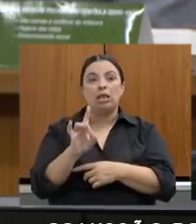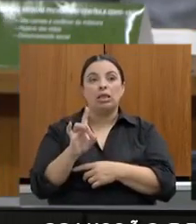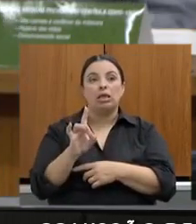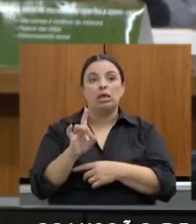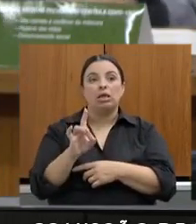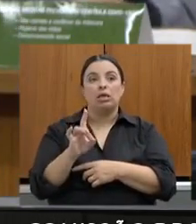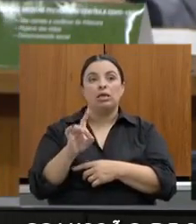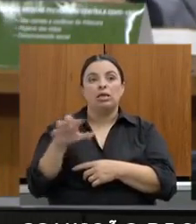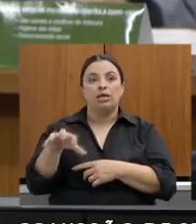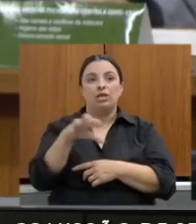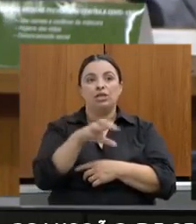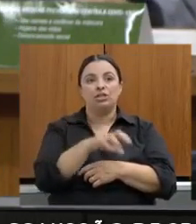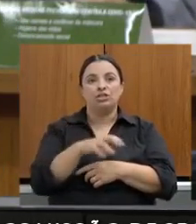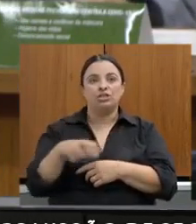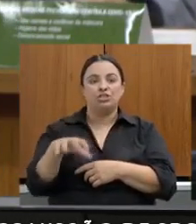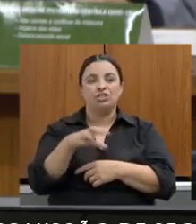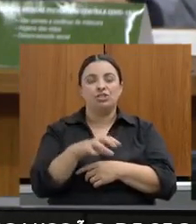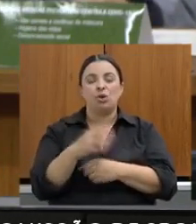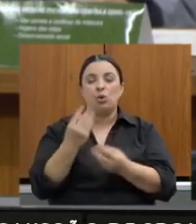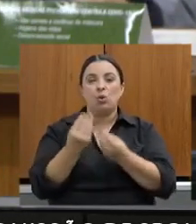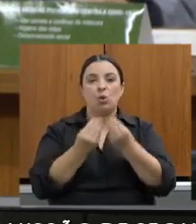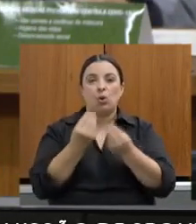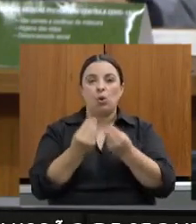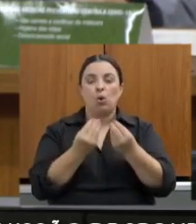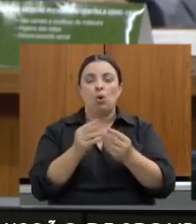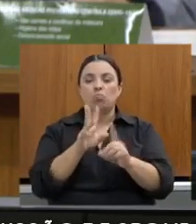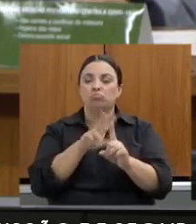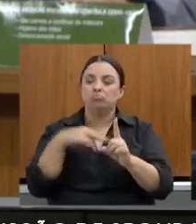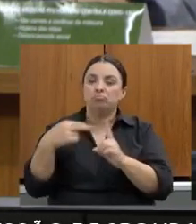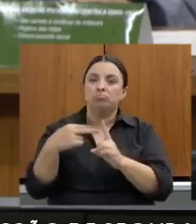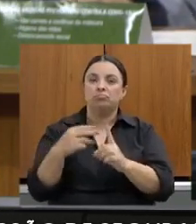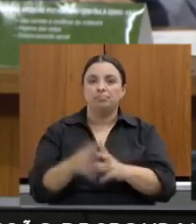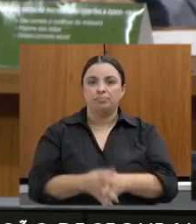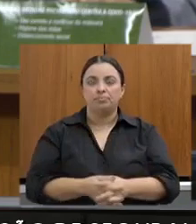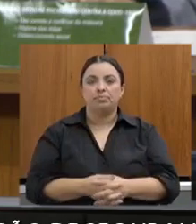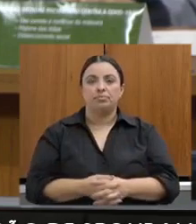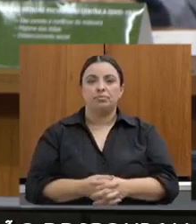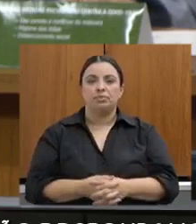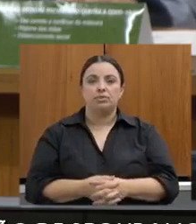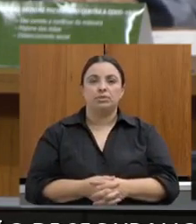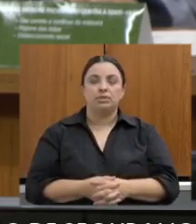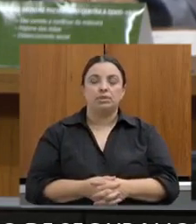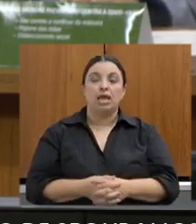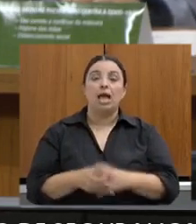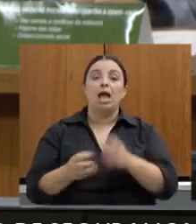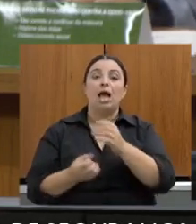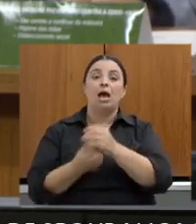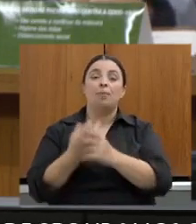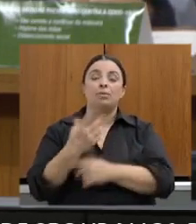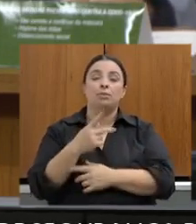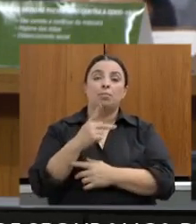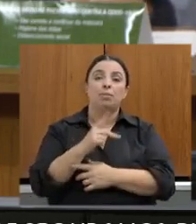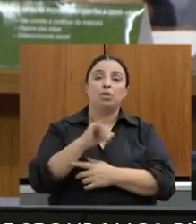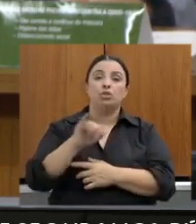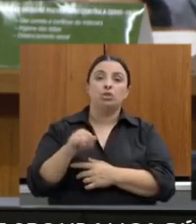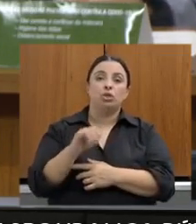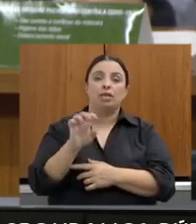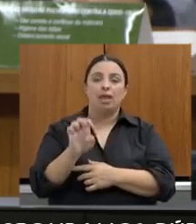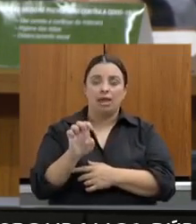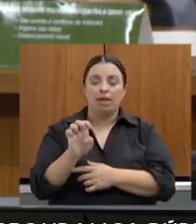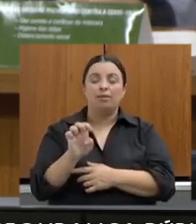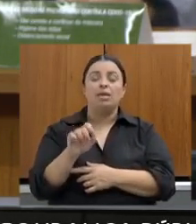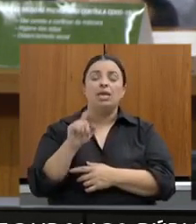pode passar aqui implantação do PJ é que é o procedimento de polícia judiciária